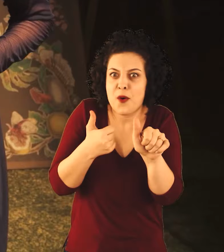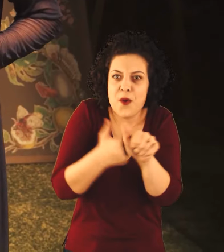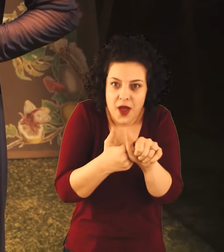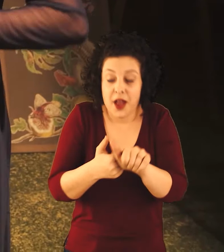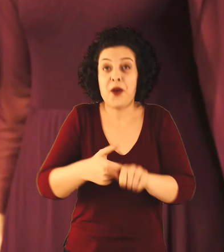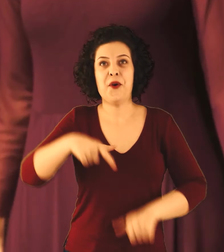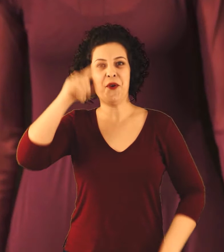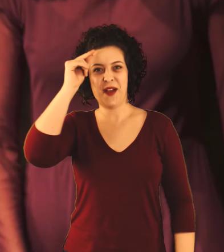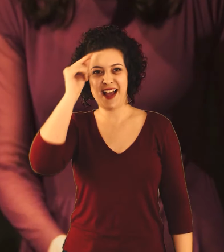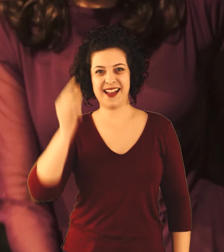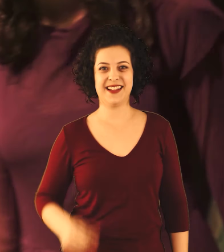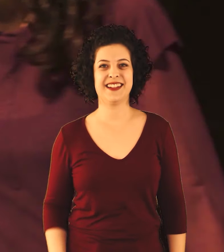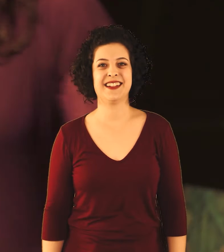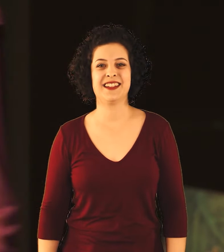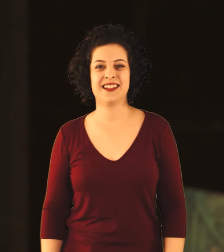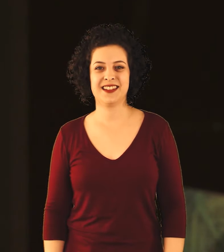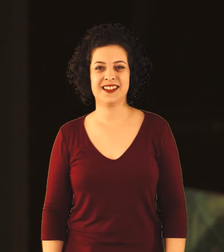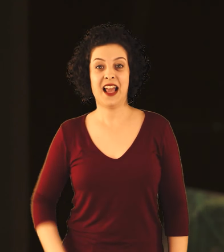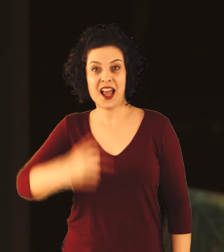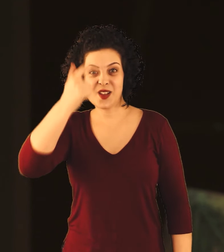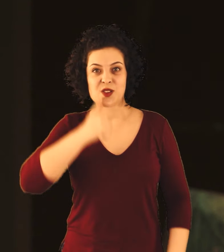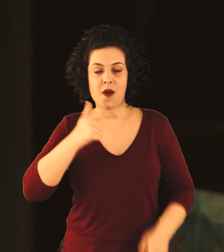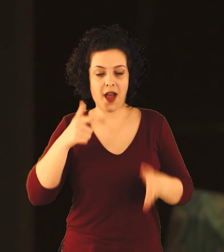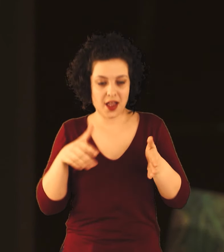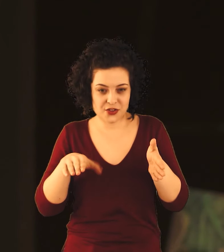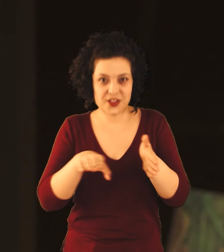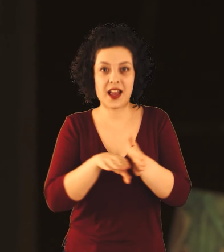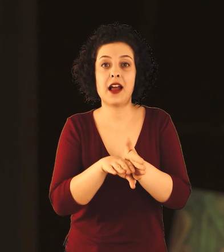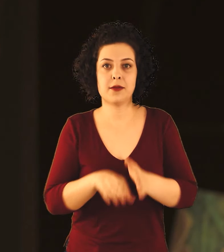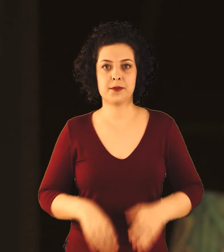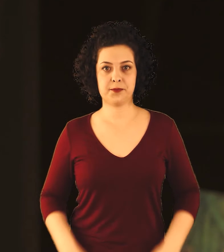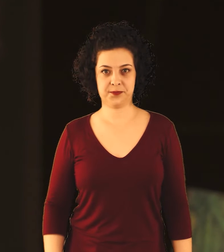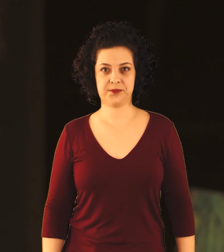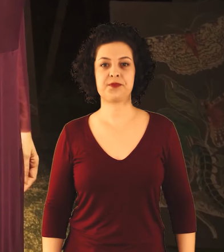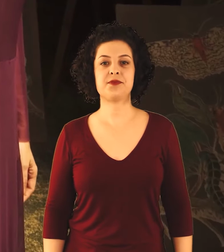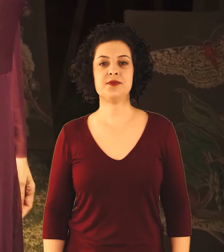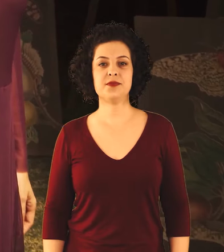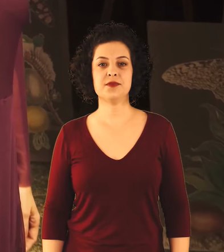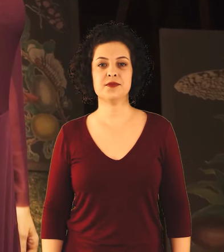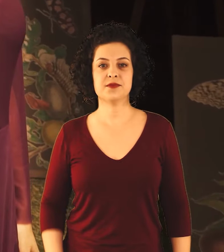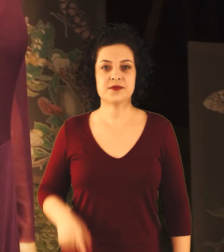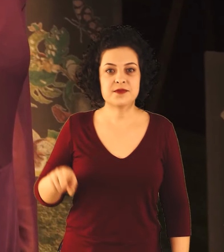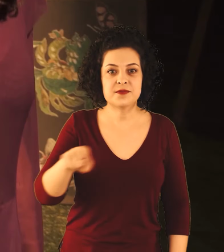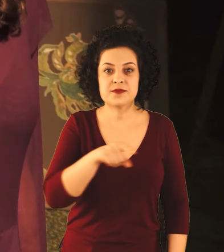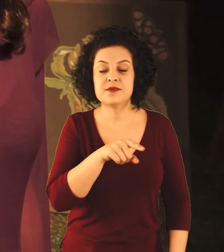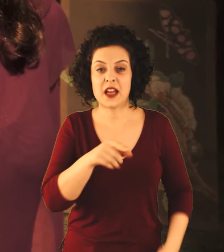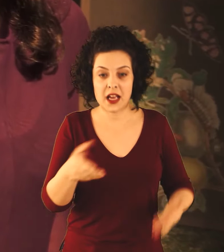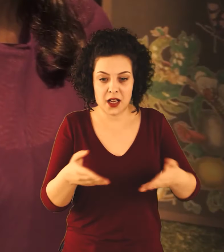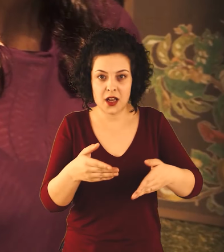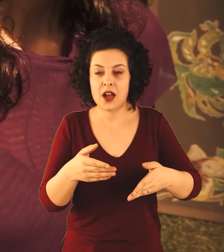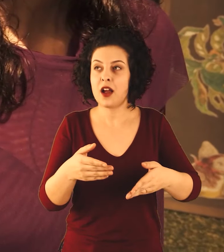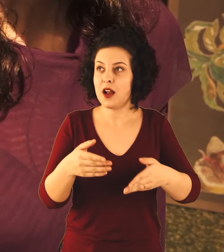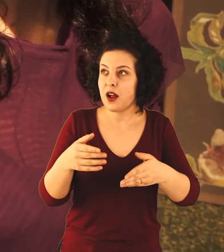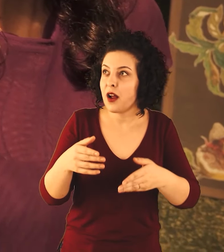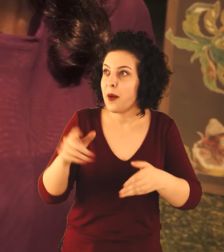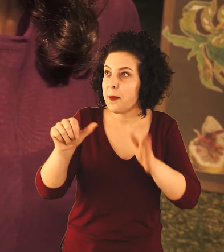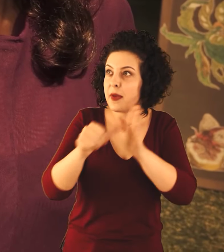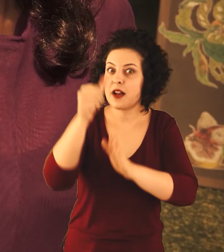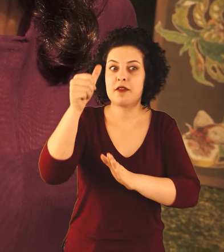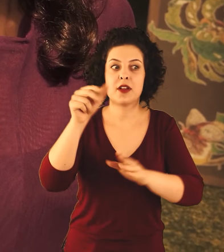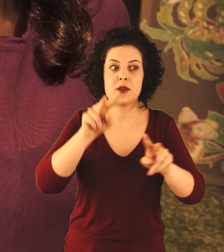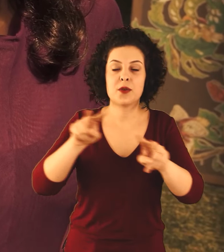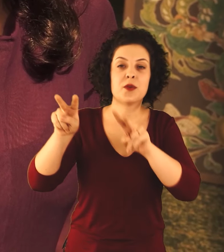perto! Ufa! Eu sou a chegada. Eu sou os olhos de Maria que olham